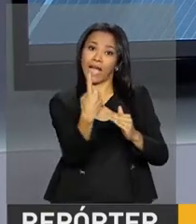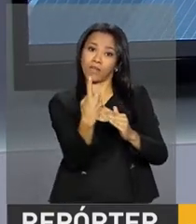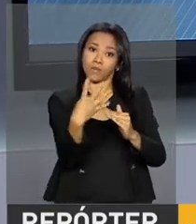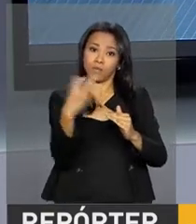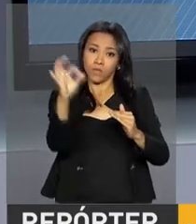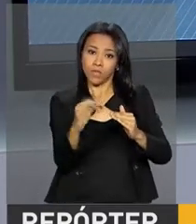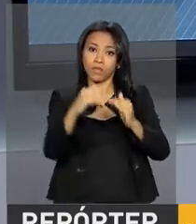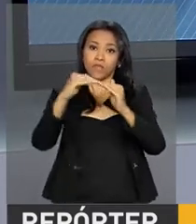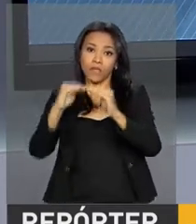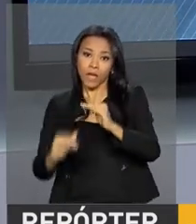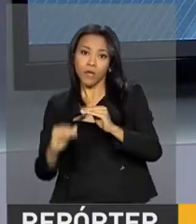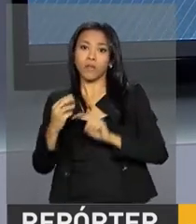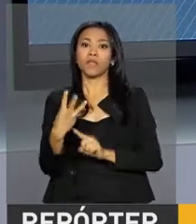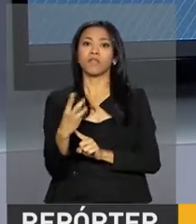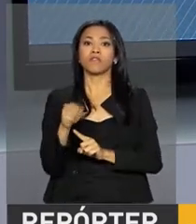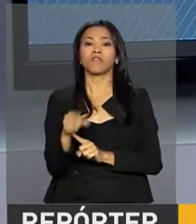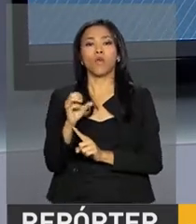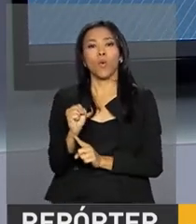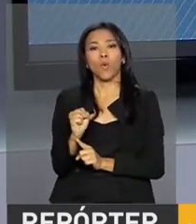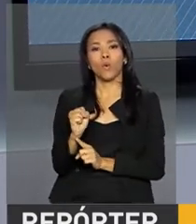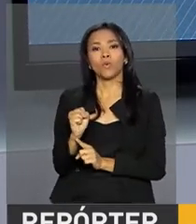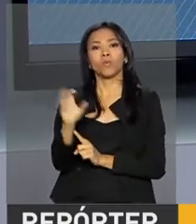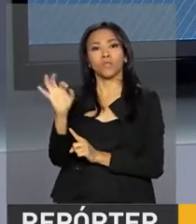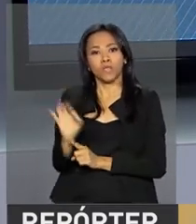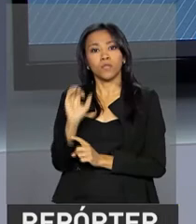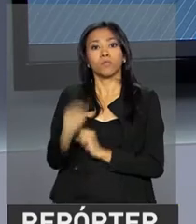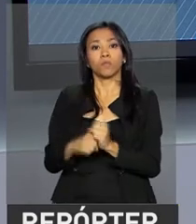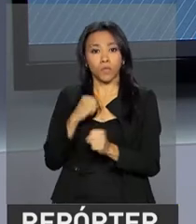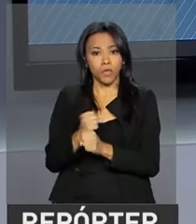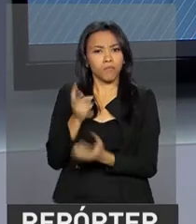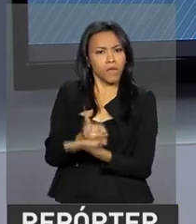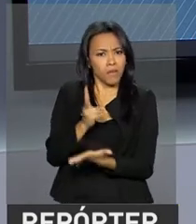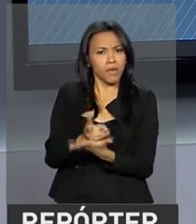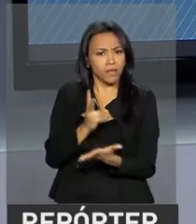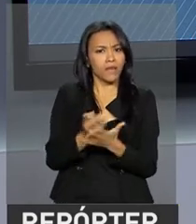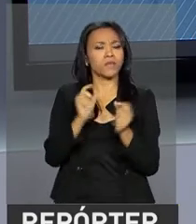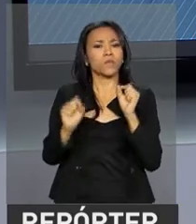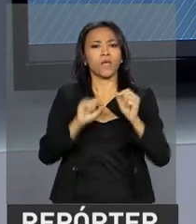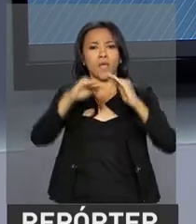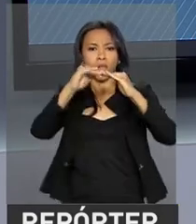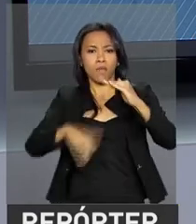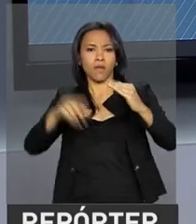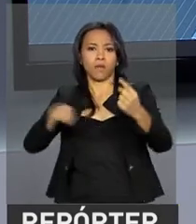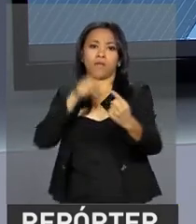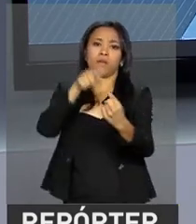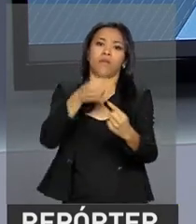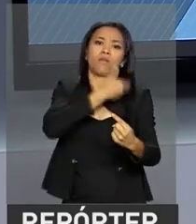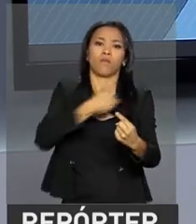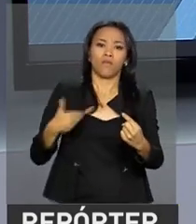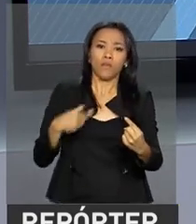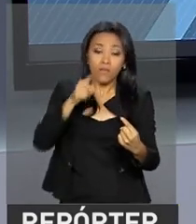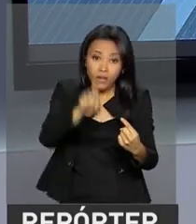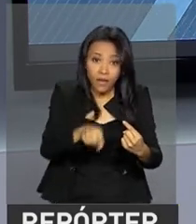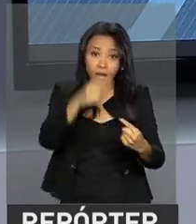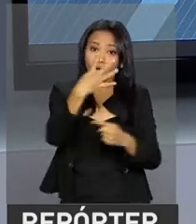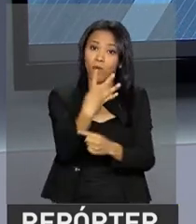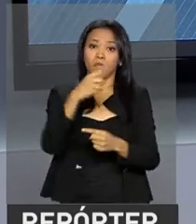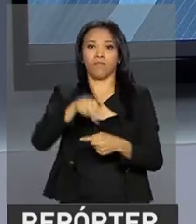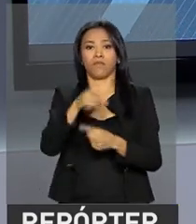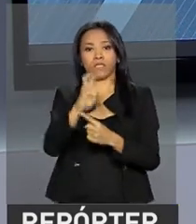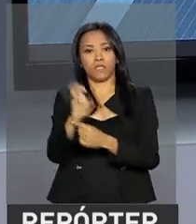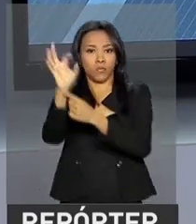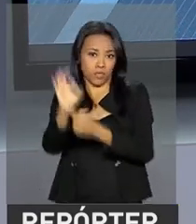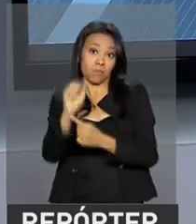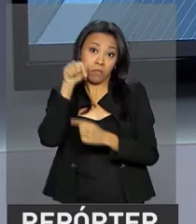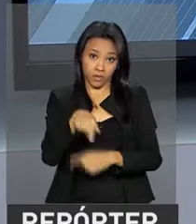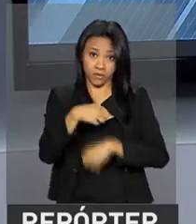para 3,8% ao ano. Permanece, assim, bem abaixo do centro da meta de 4,5% estabelecida